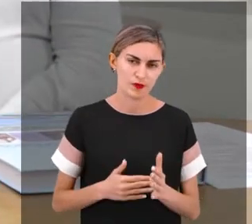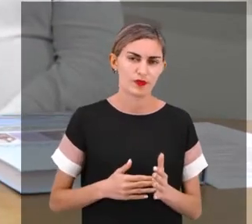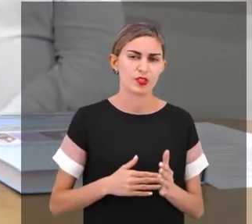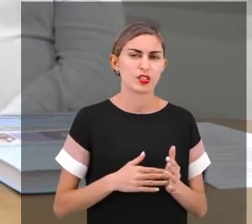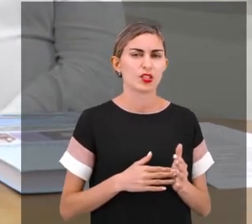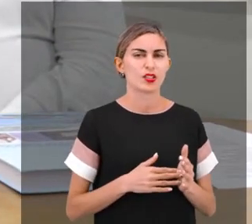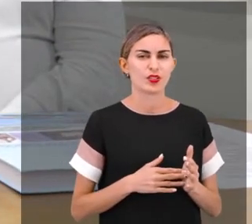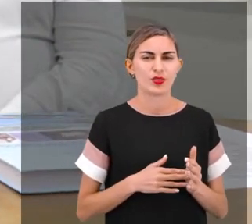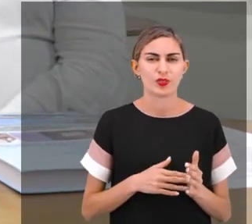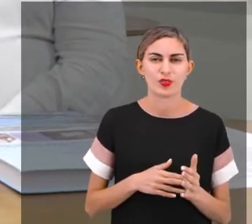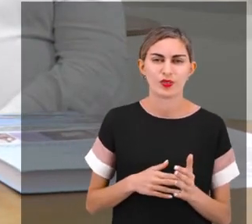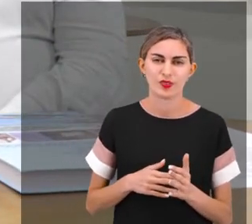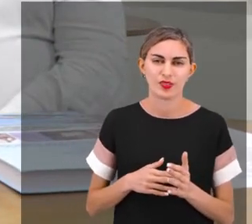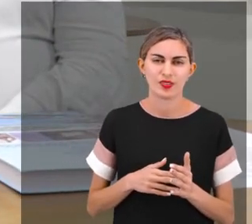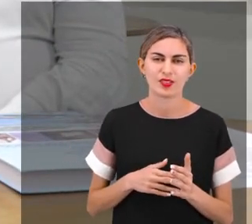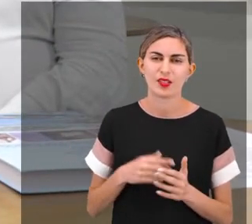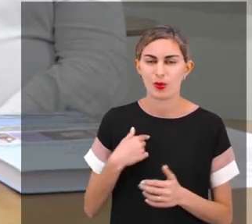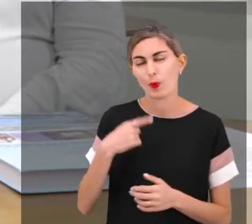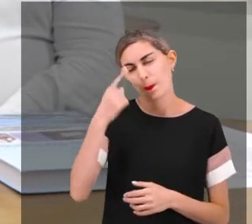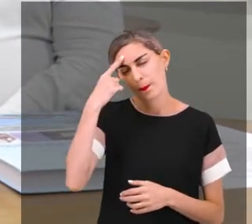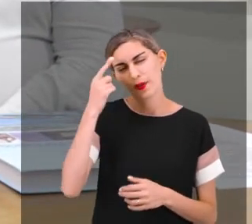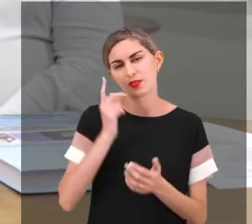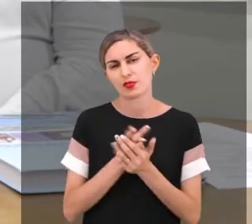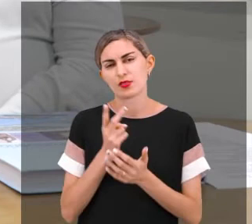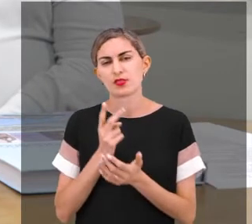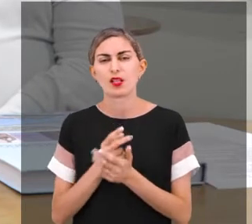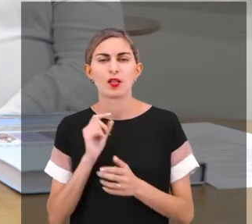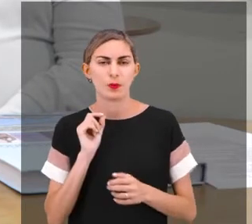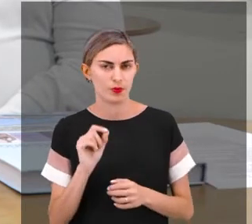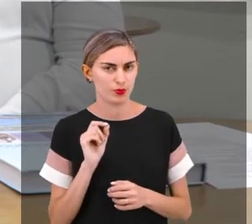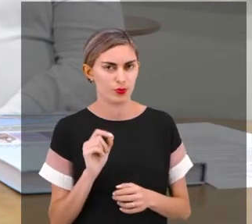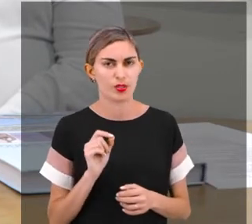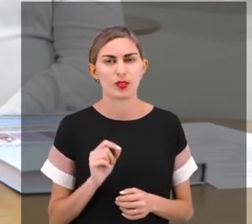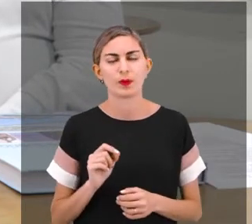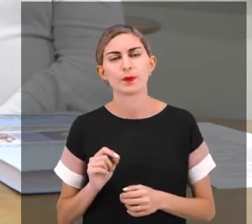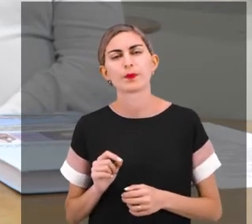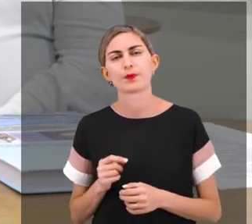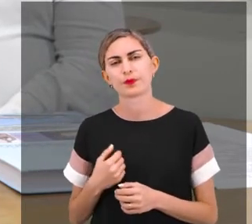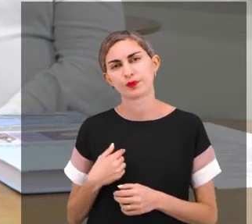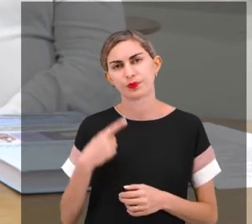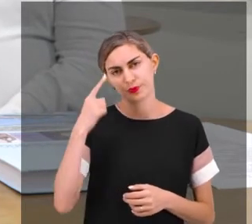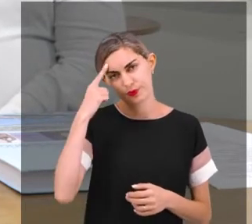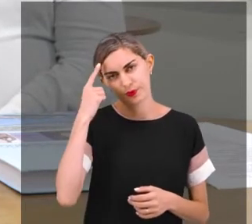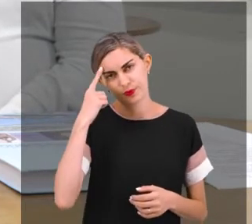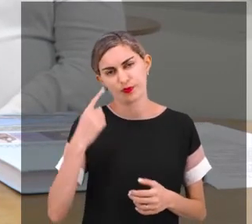Desafios, eu penso sempre o seguinte, né, que